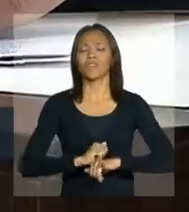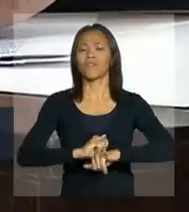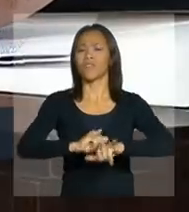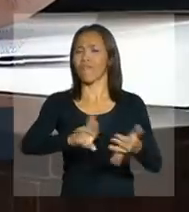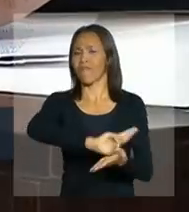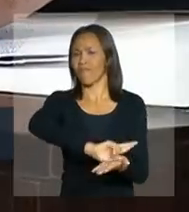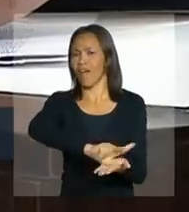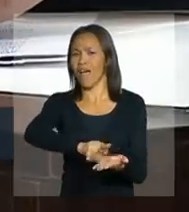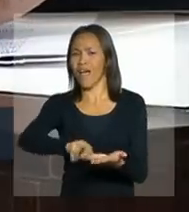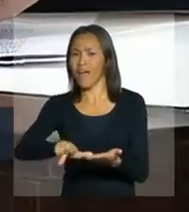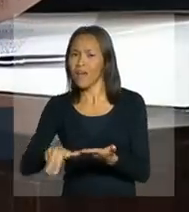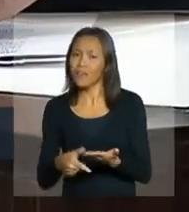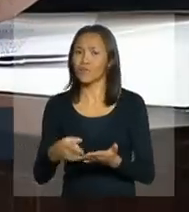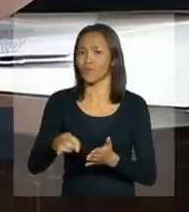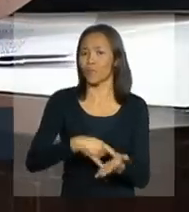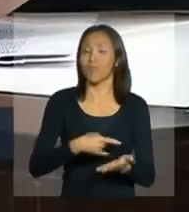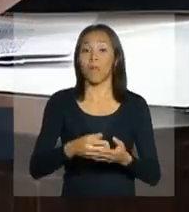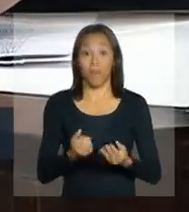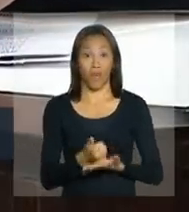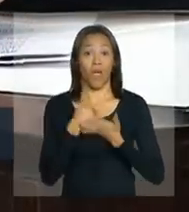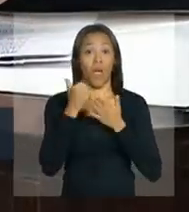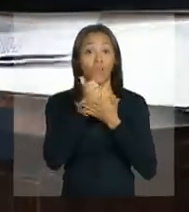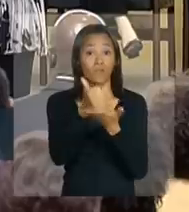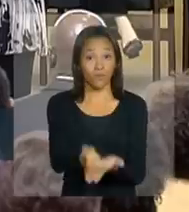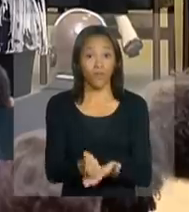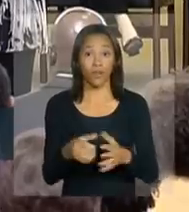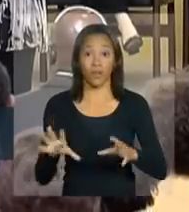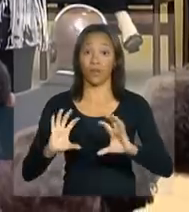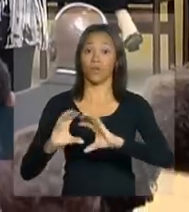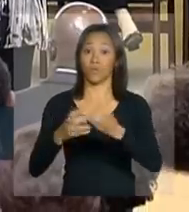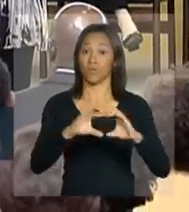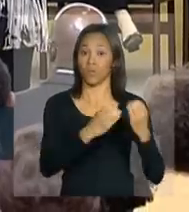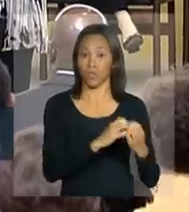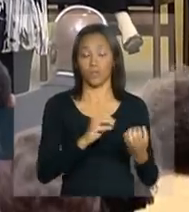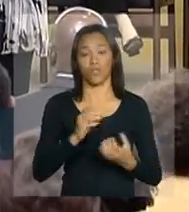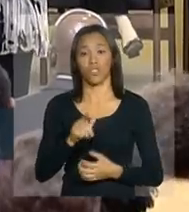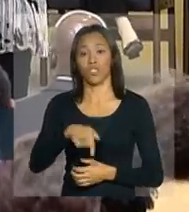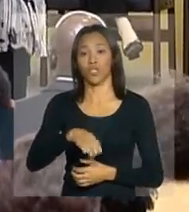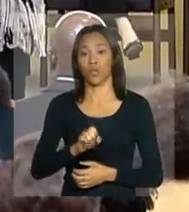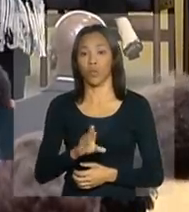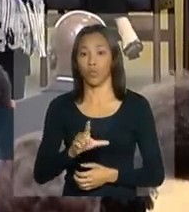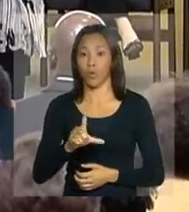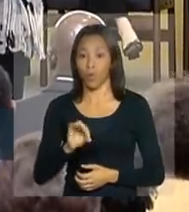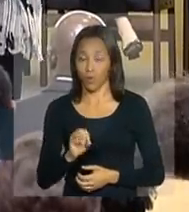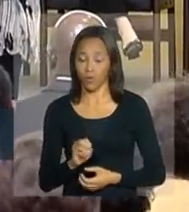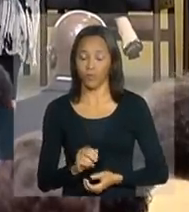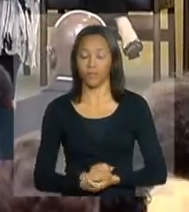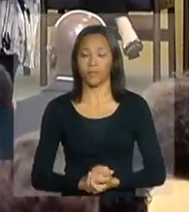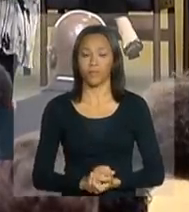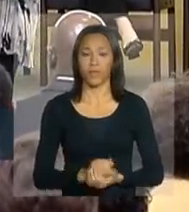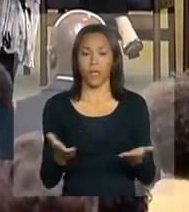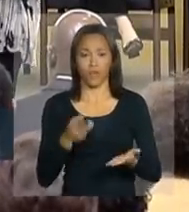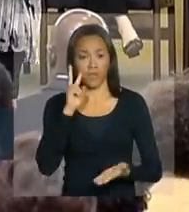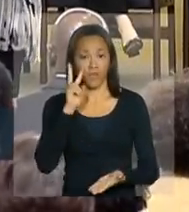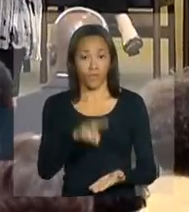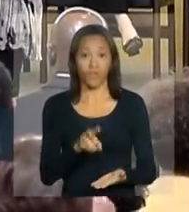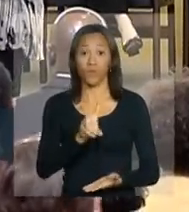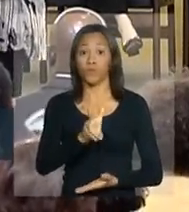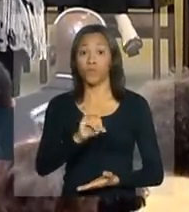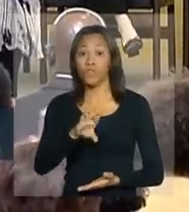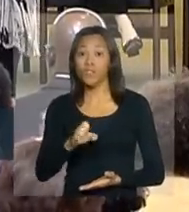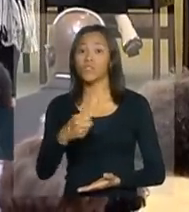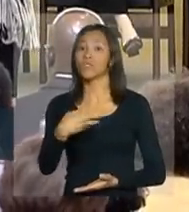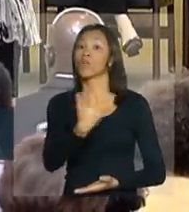ações para beneficiar as comunidades recebe das mãos do vice-governador o plano de ações Integradas do